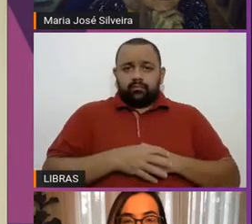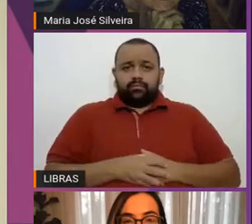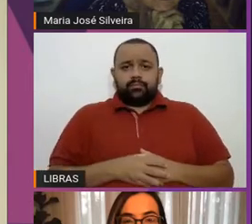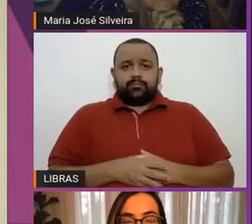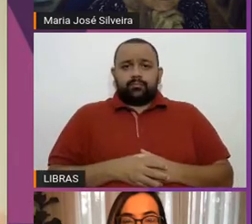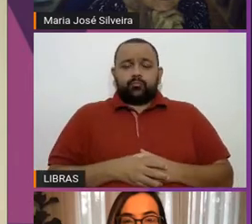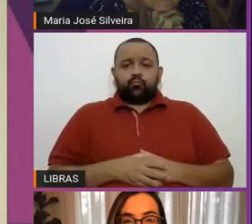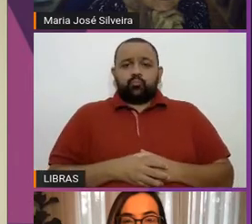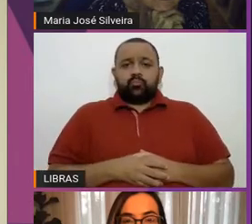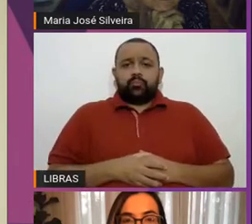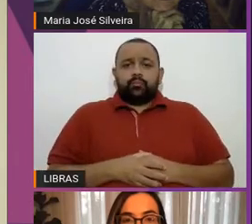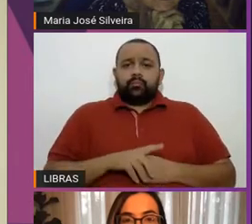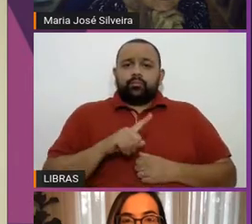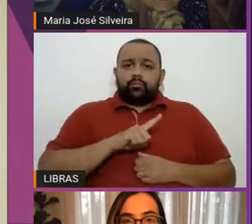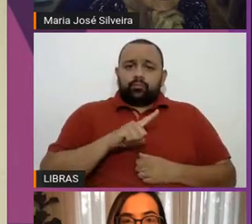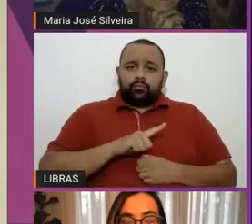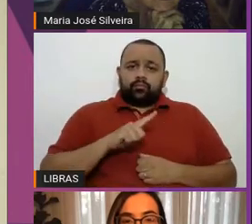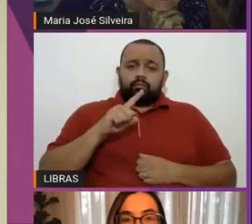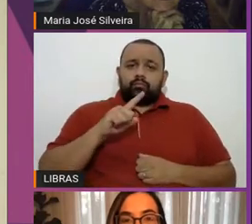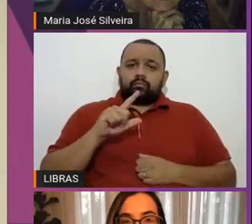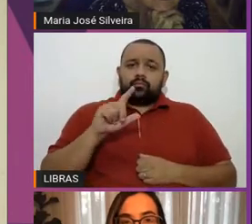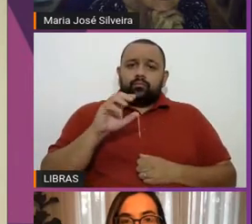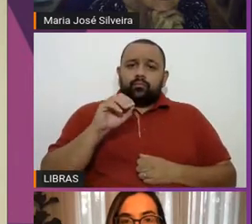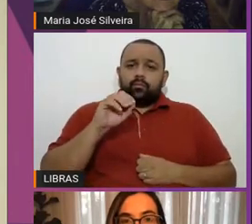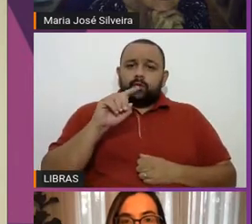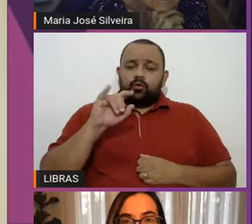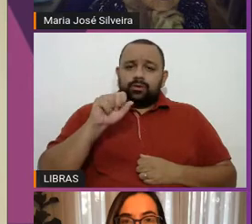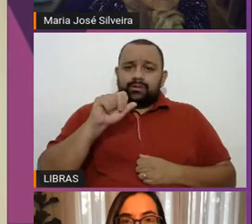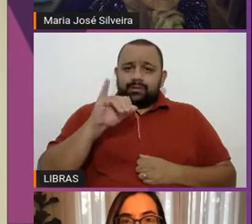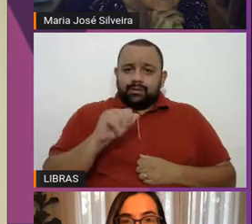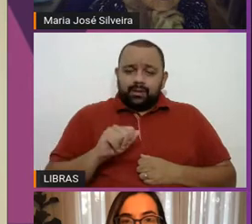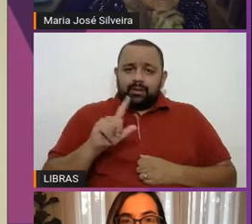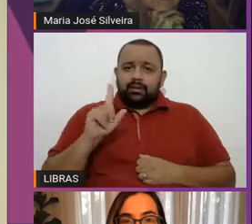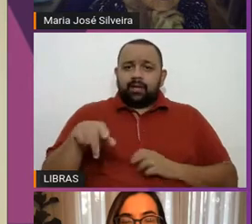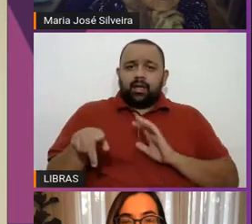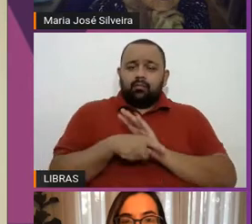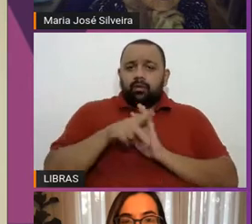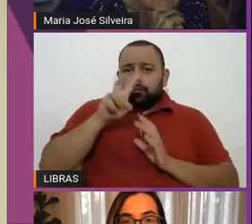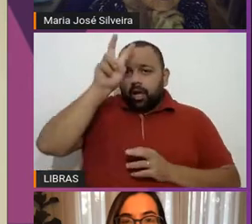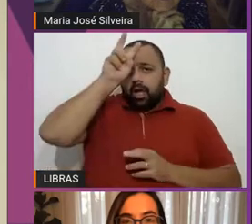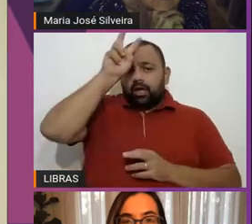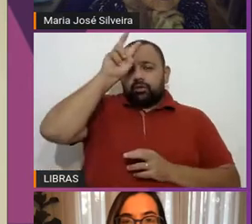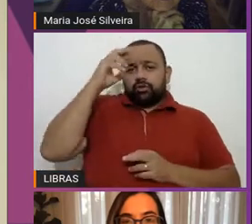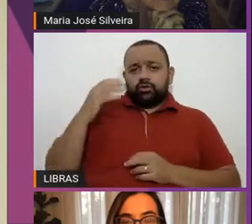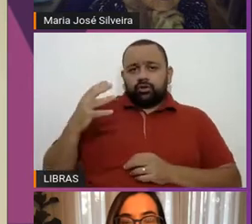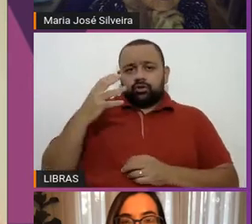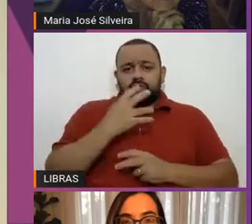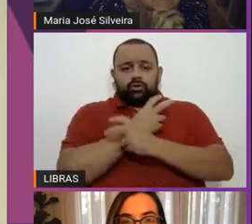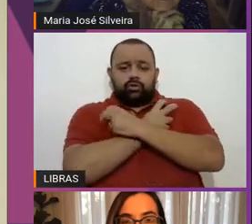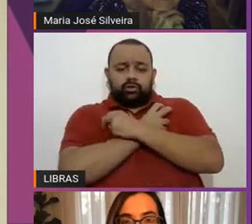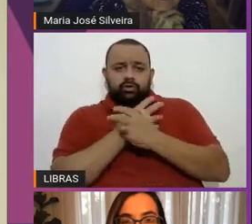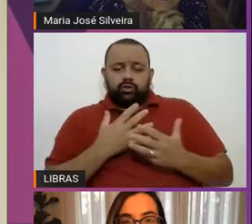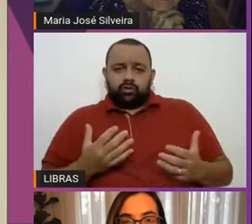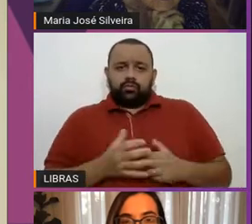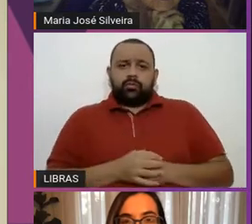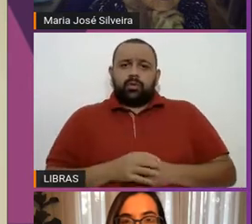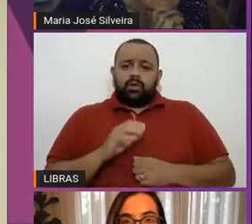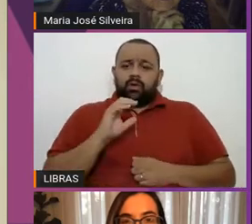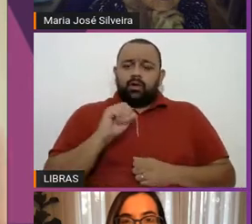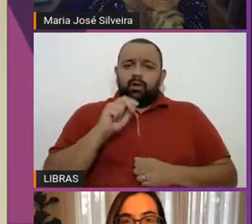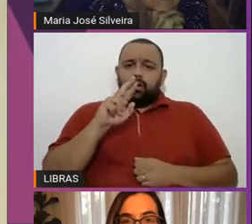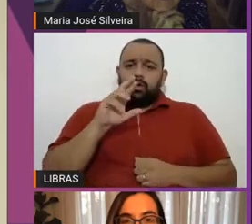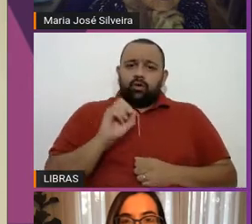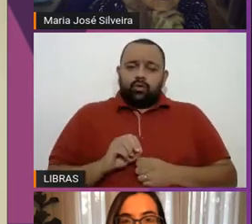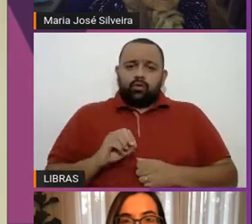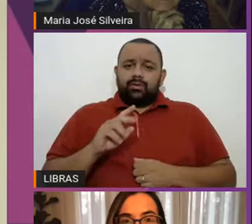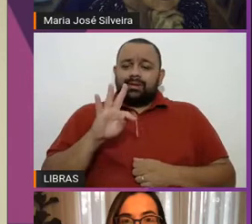tenho da da Íris Deuses na mitologia egípcia eu trabalho contaram ou então no contexto dessa